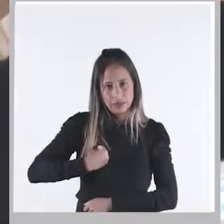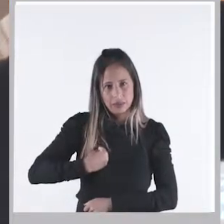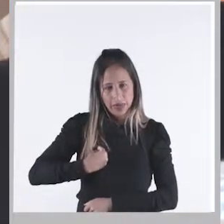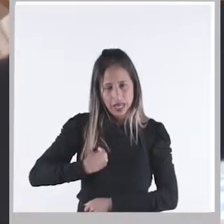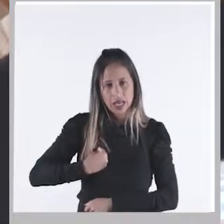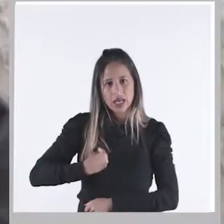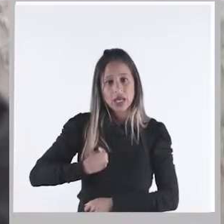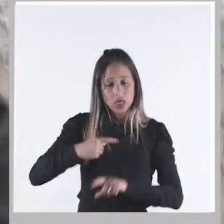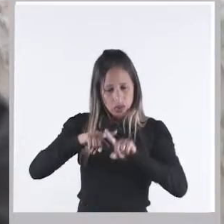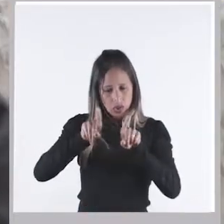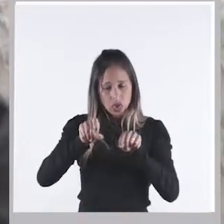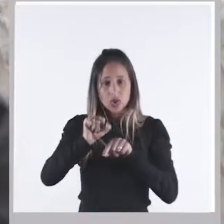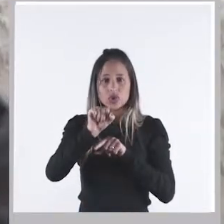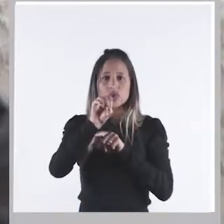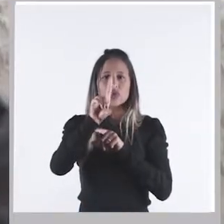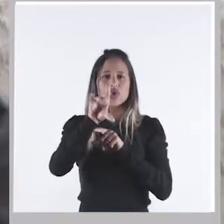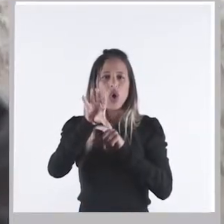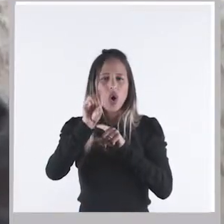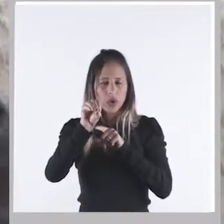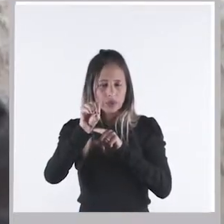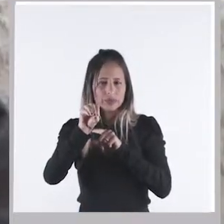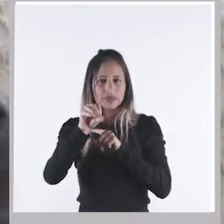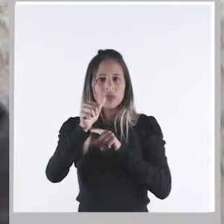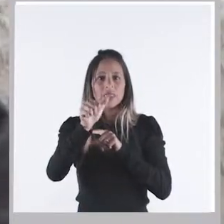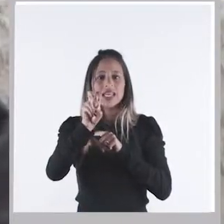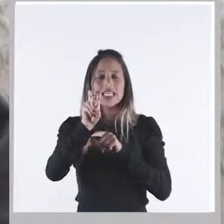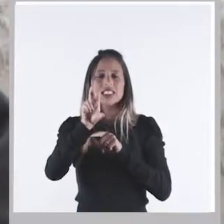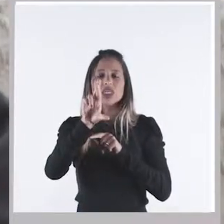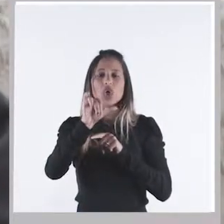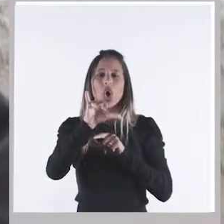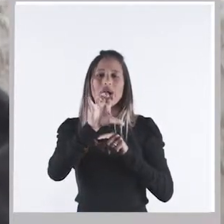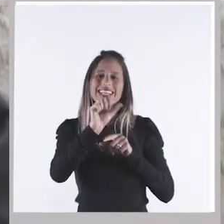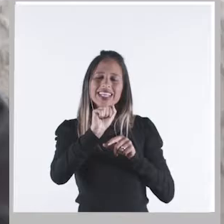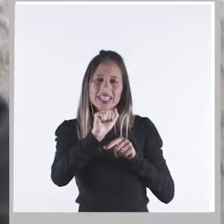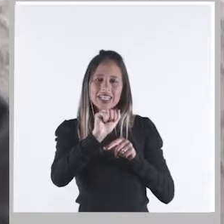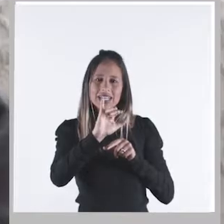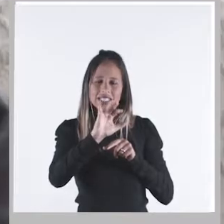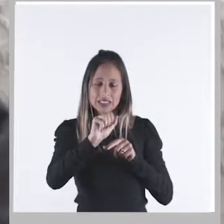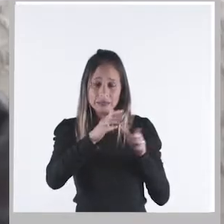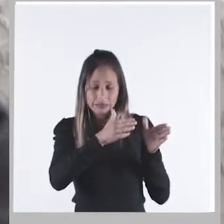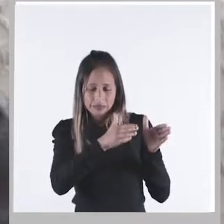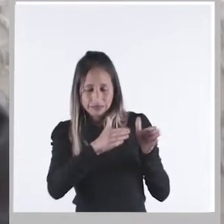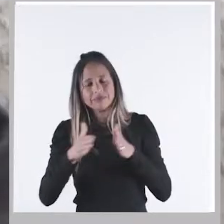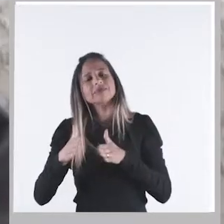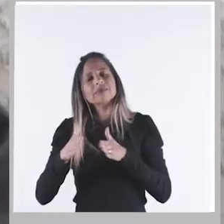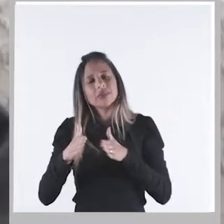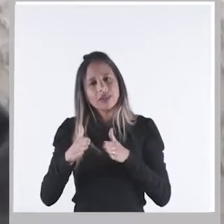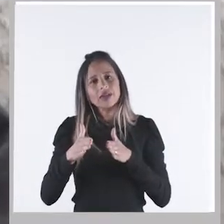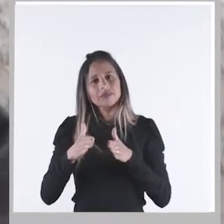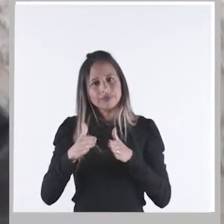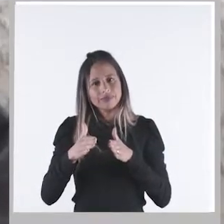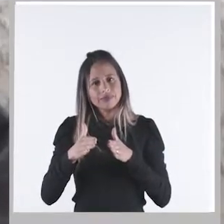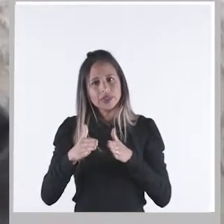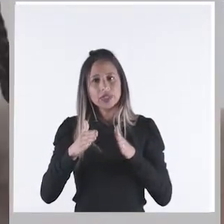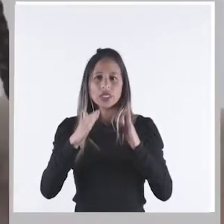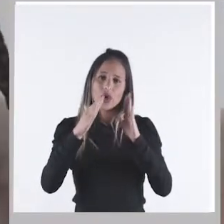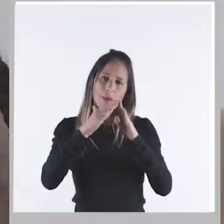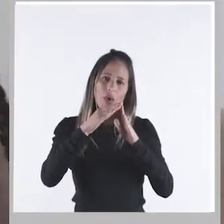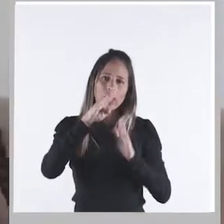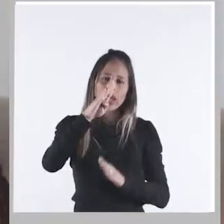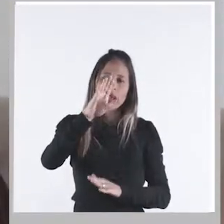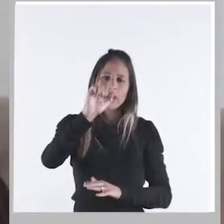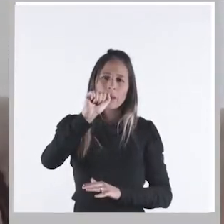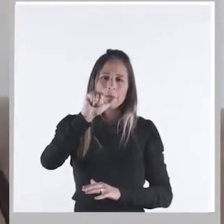livrinho solo, né, que são 15 crônicas desse período, né, que eu morei em Baldim.